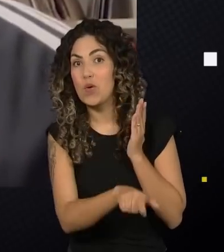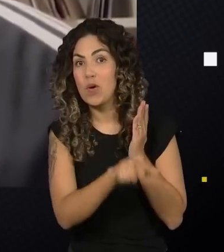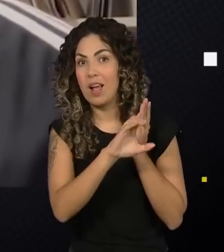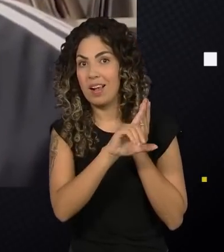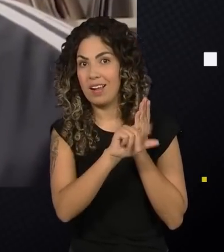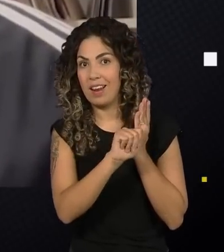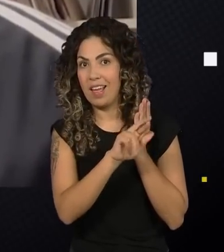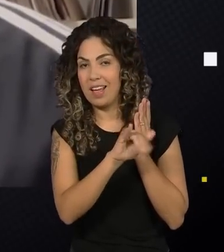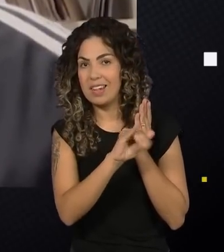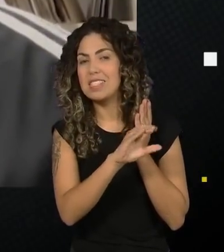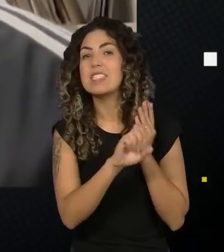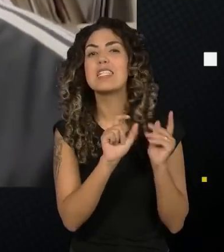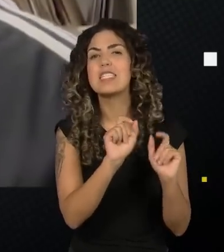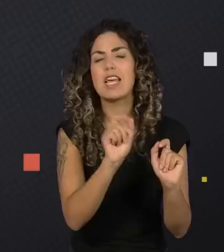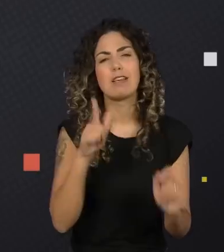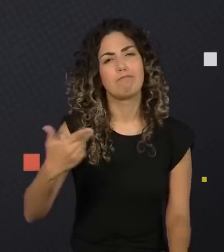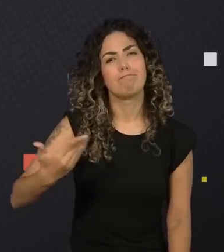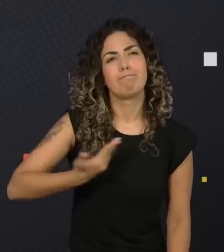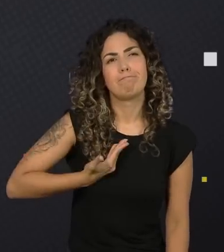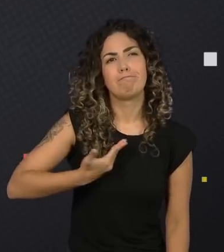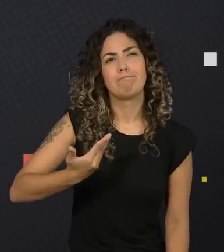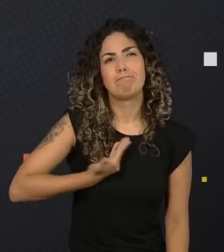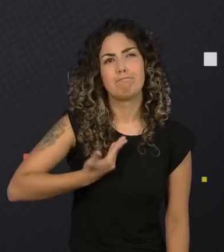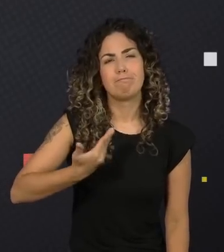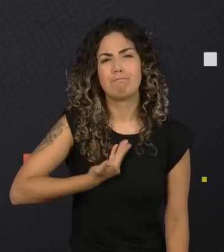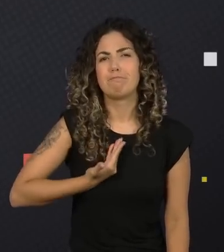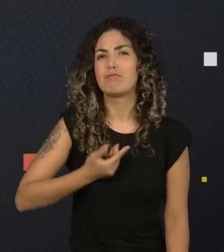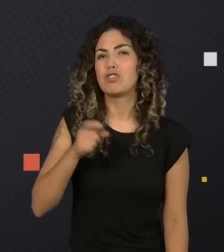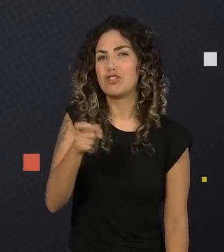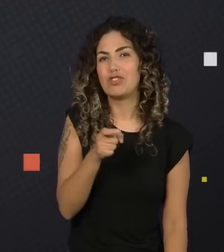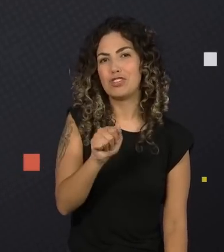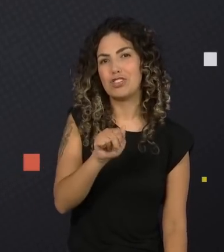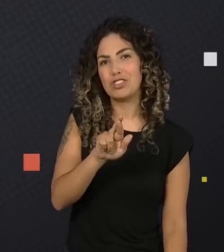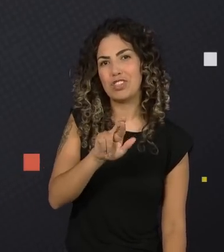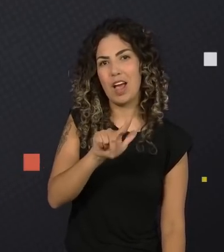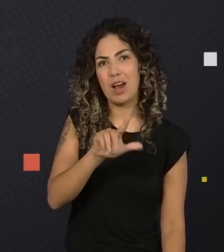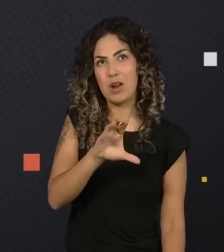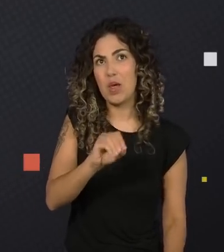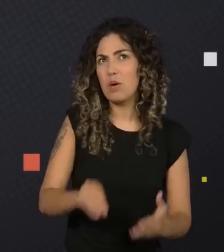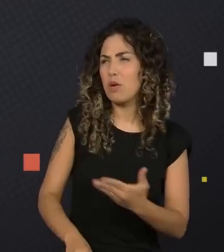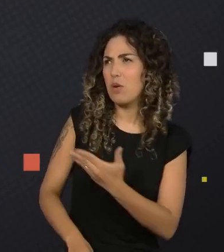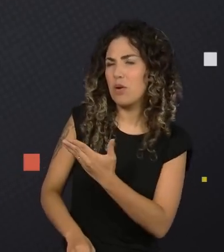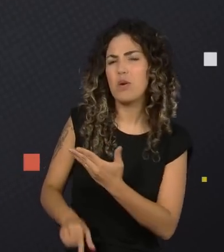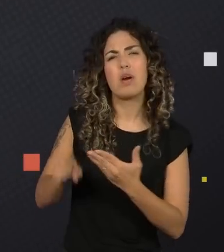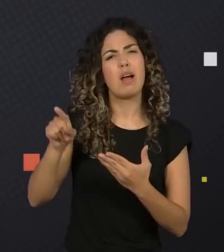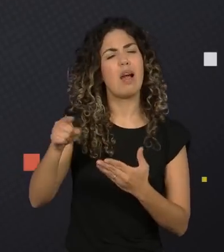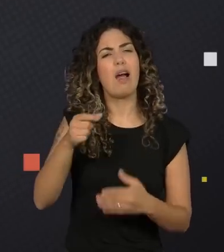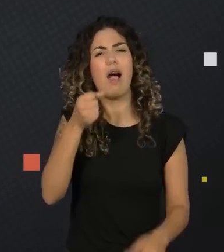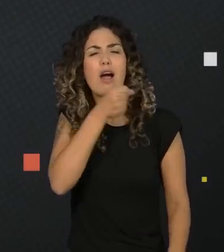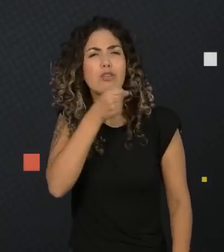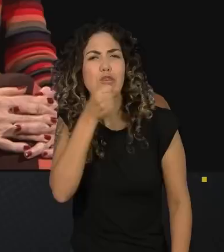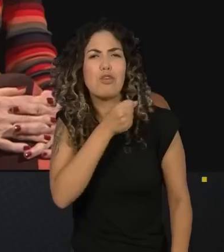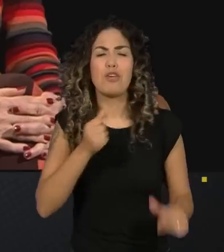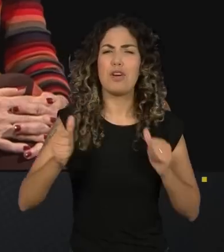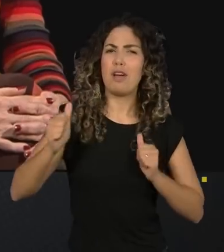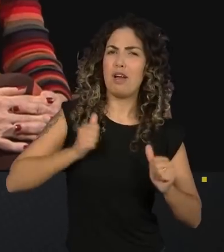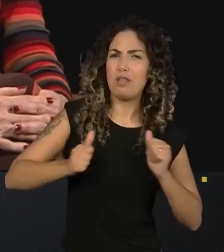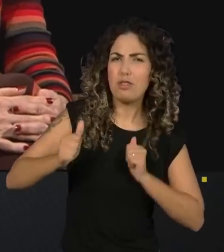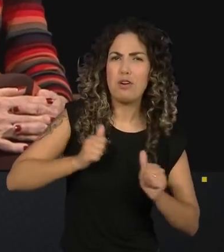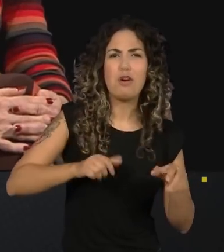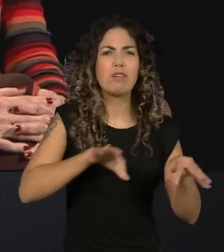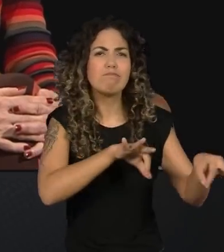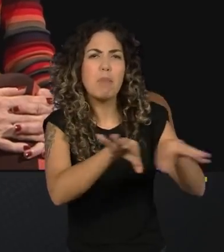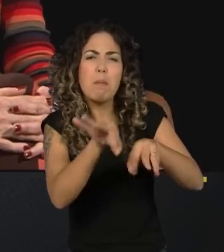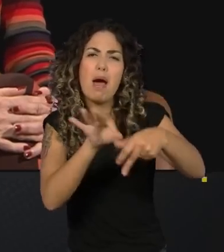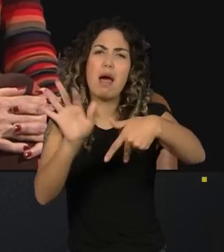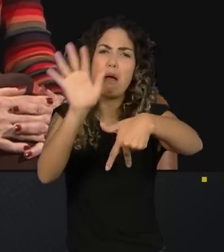comum, Charlot Andrade, um multiartista, ator, cantor, cenógrafo, figurinista, um cara incrível. E ele sempre